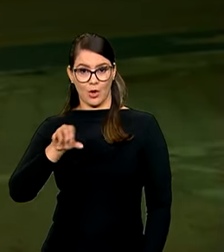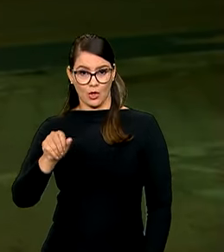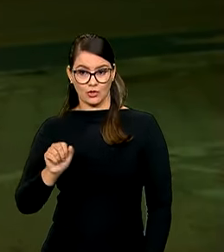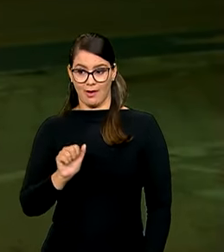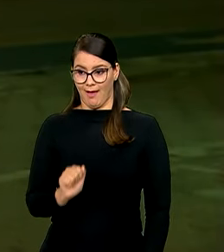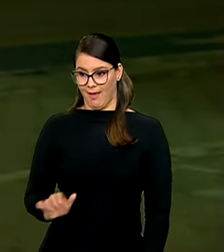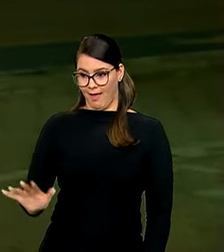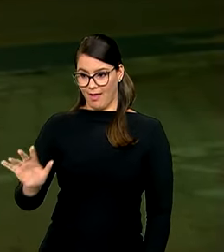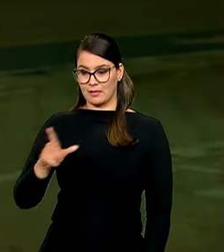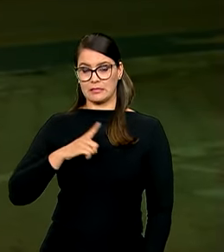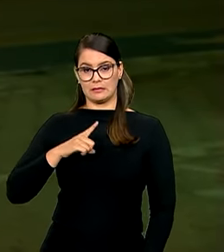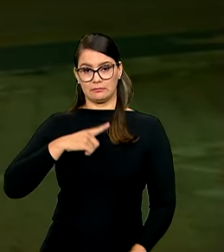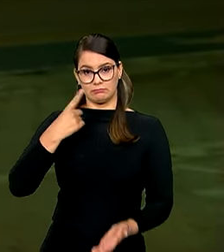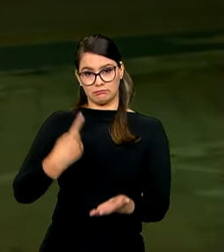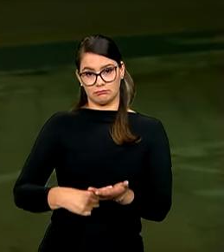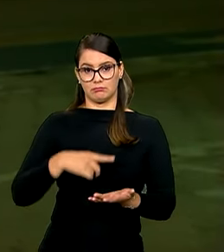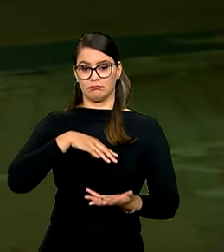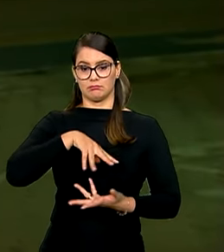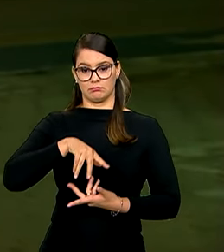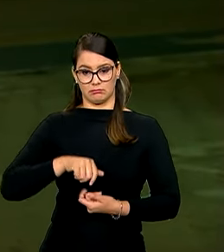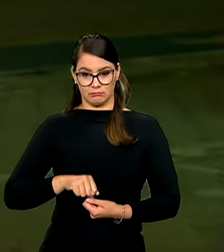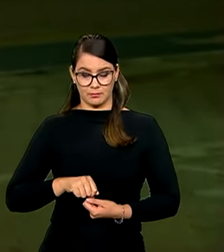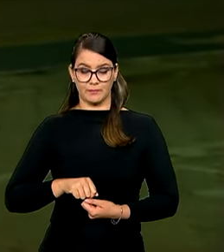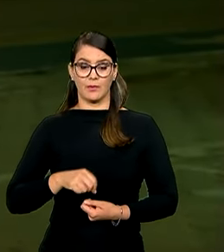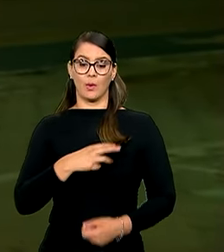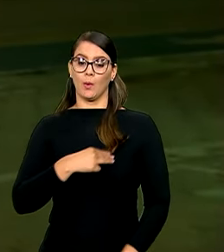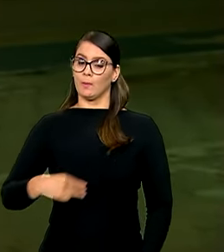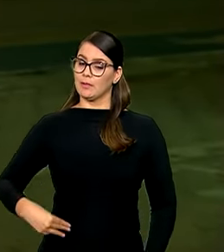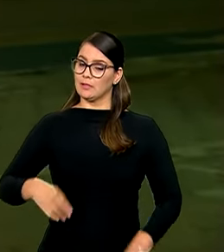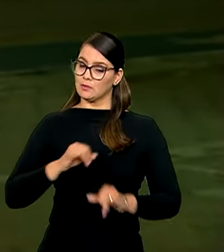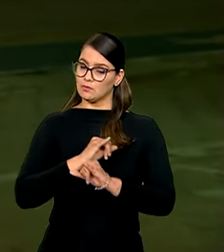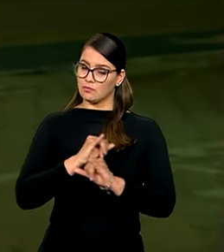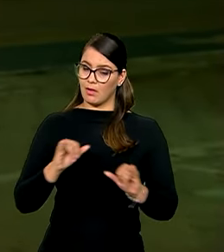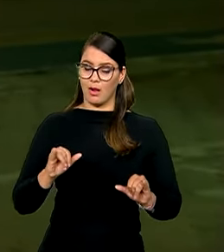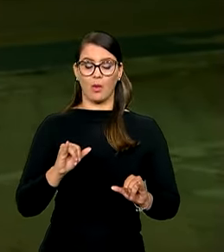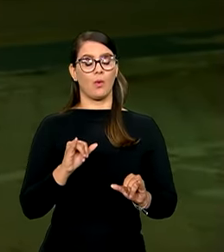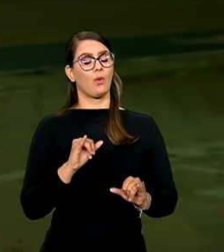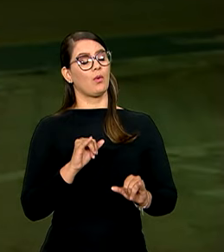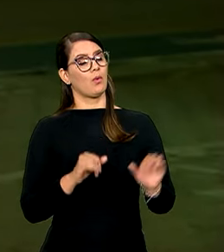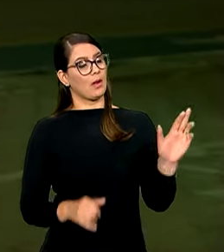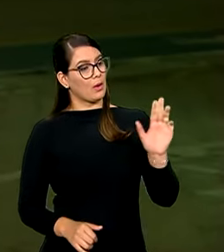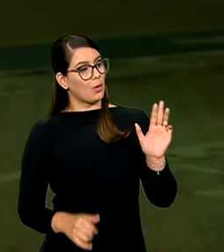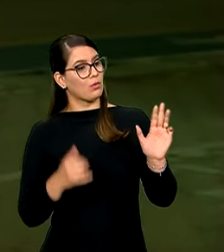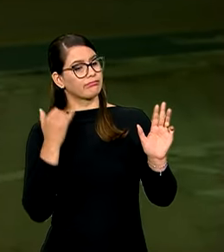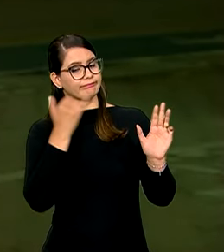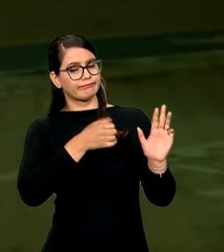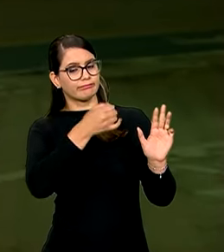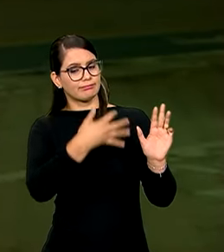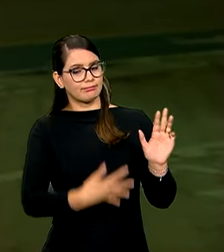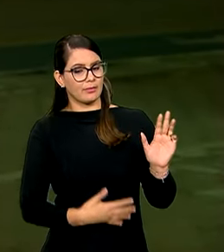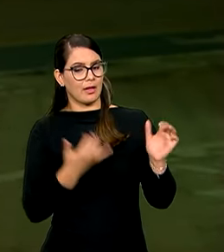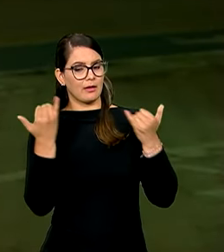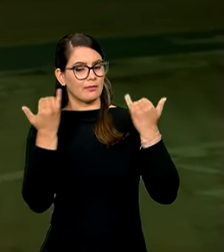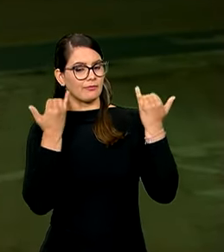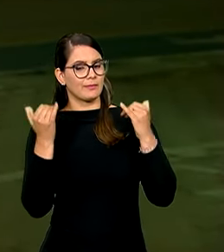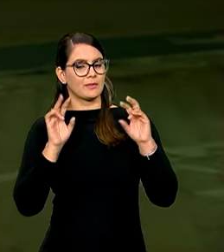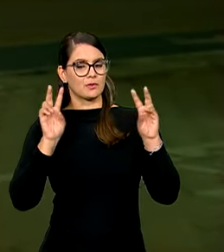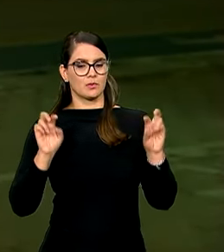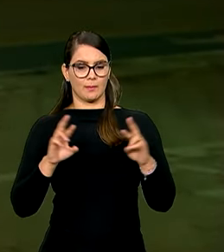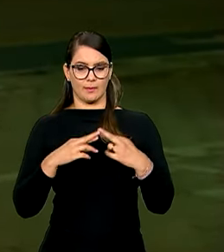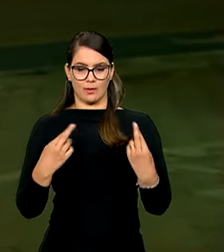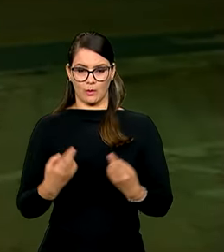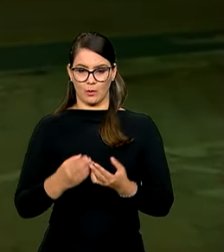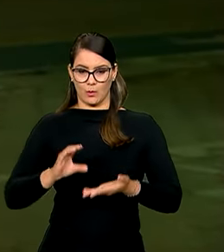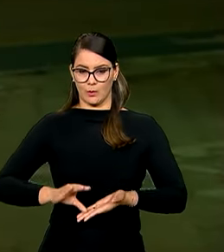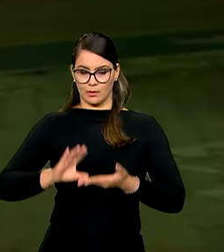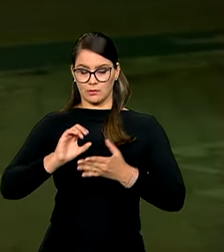onde cumpre agenda internacional. O ministro disse que transmitiu ao presidente Lula as informações sobre a reunião do